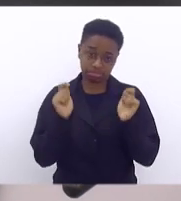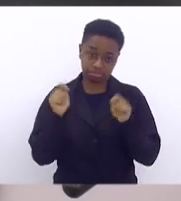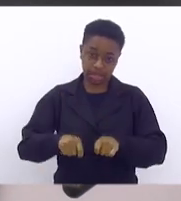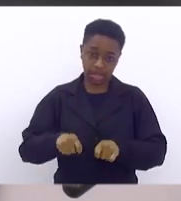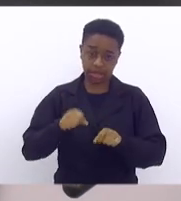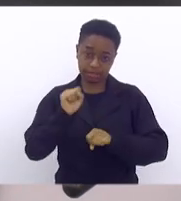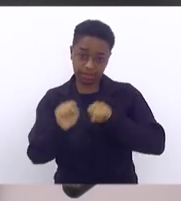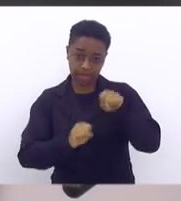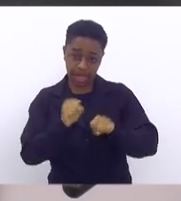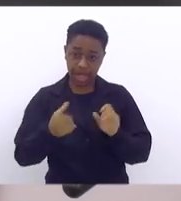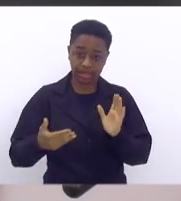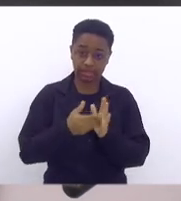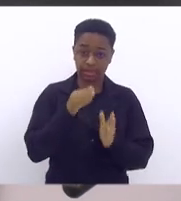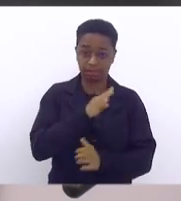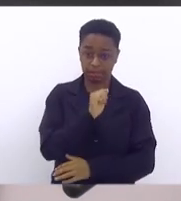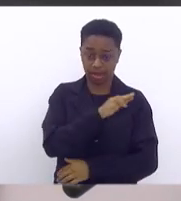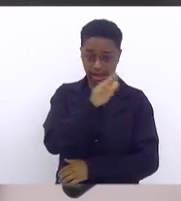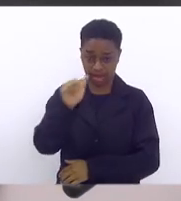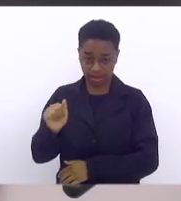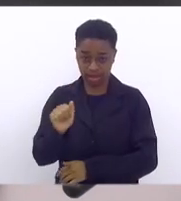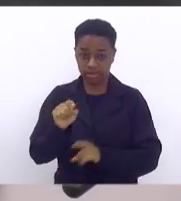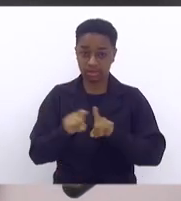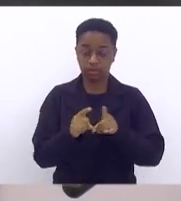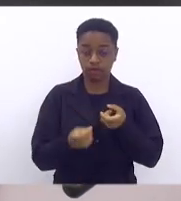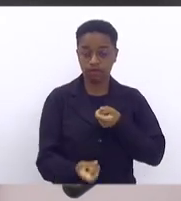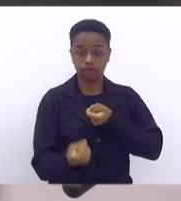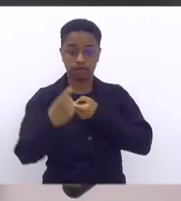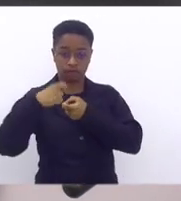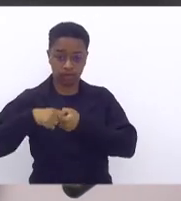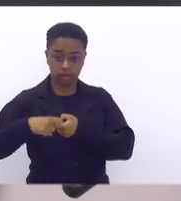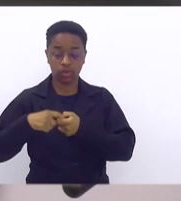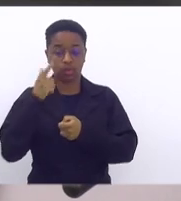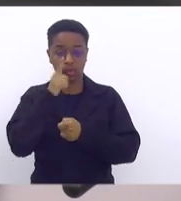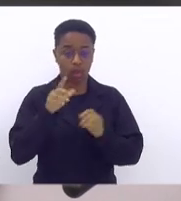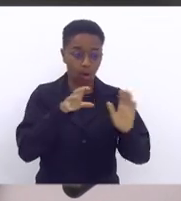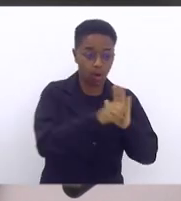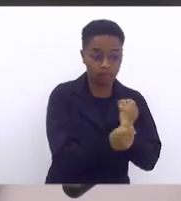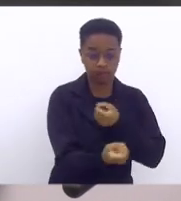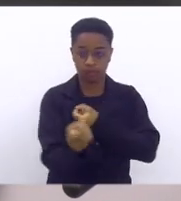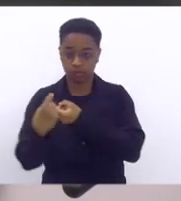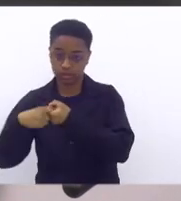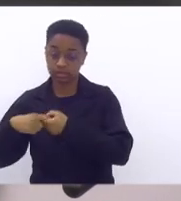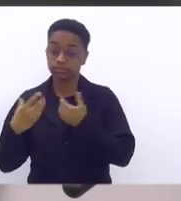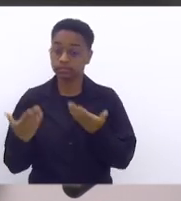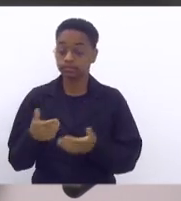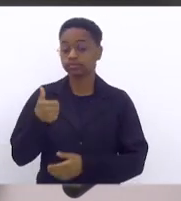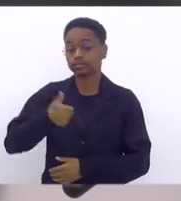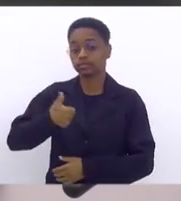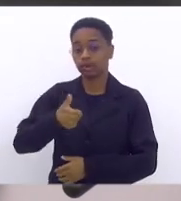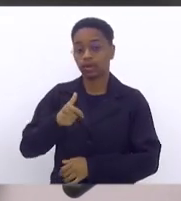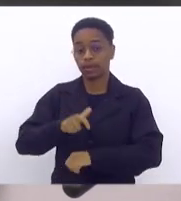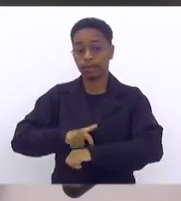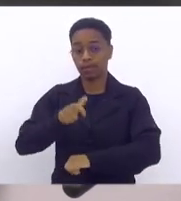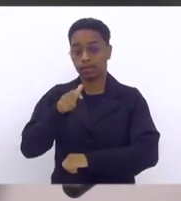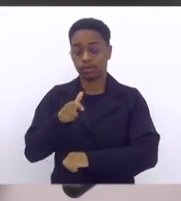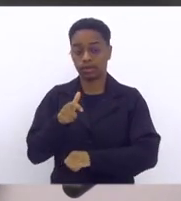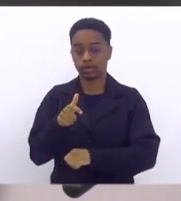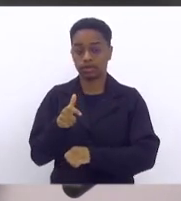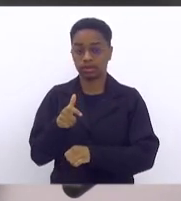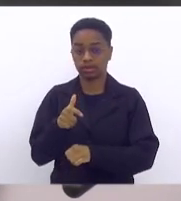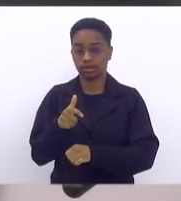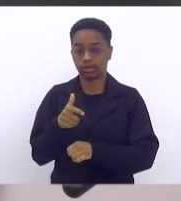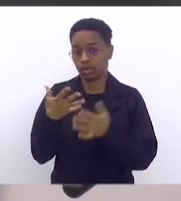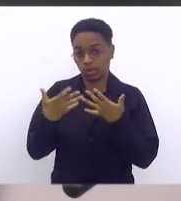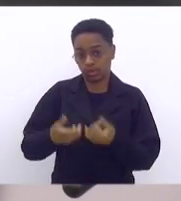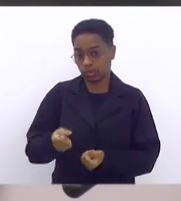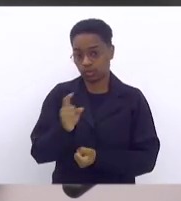fosse de bicicleta até a Barra da Tijuca, no Meyer, e retornasse, praticasse o roubo e retornasse. Então, num primeiro momento, ela não iria